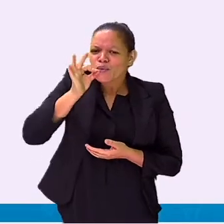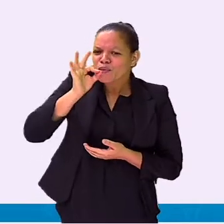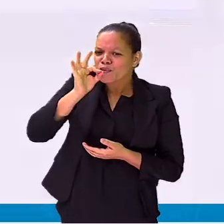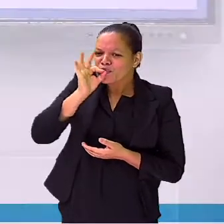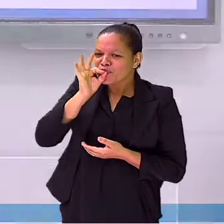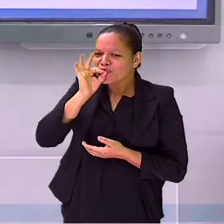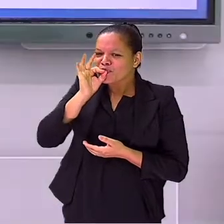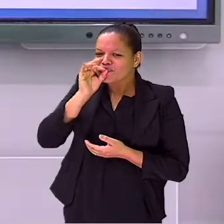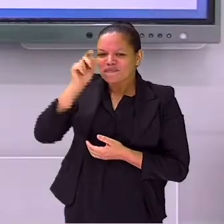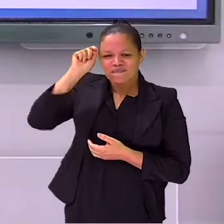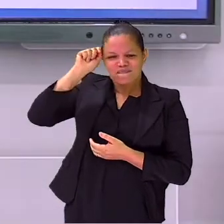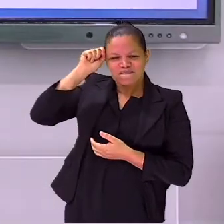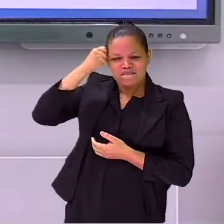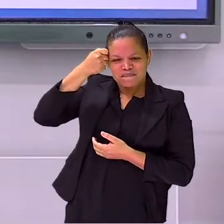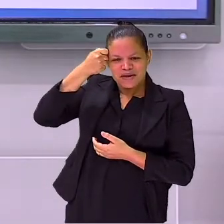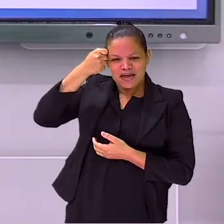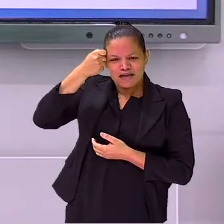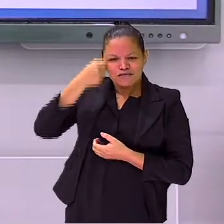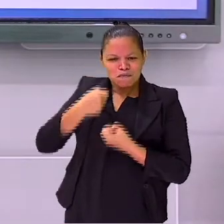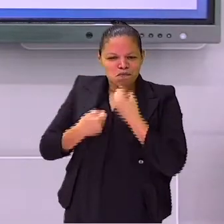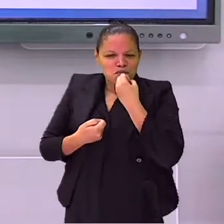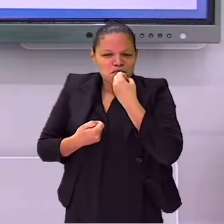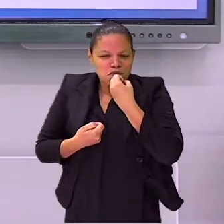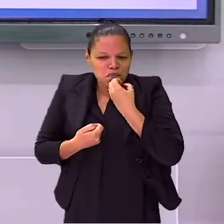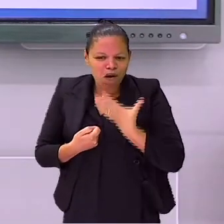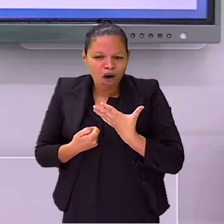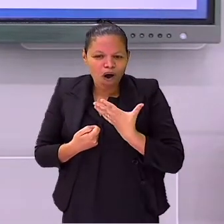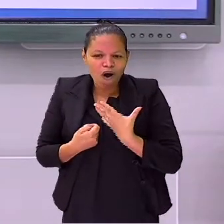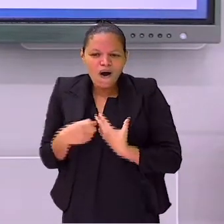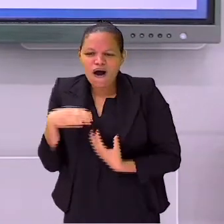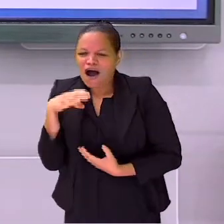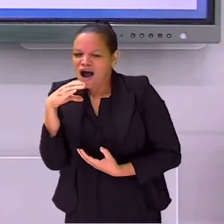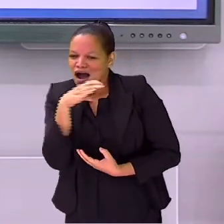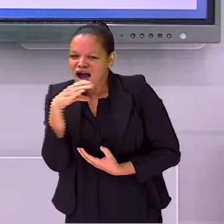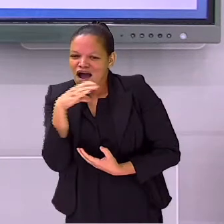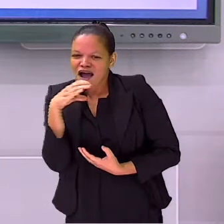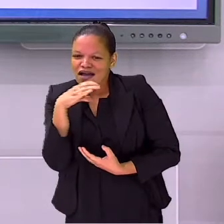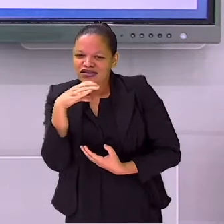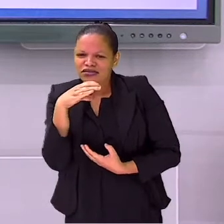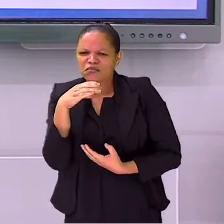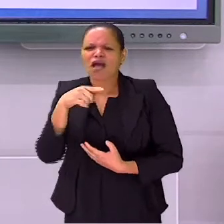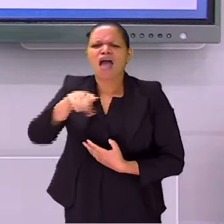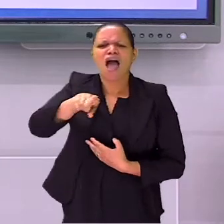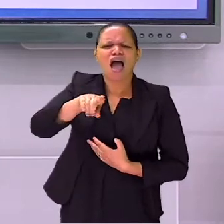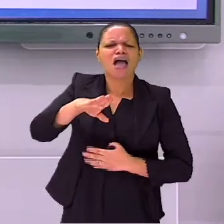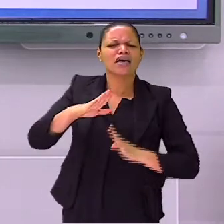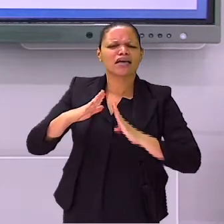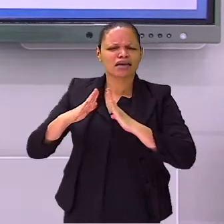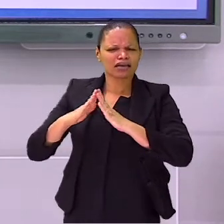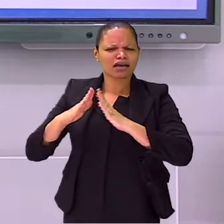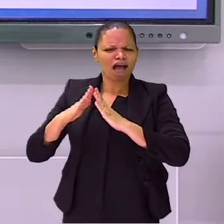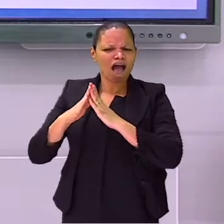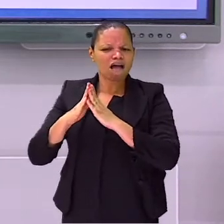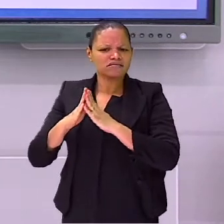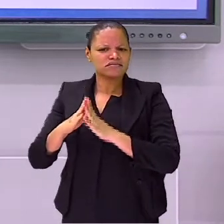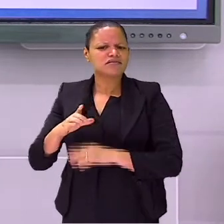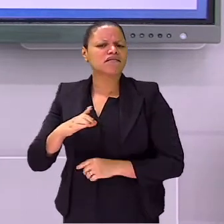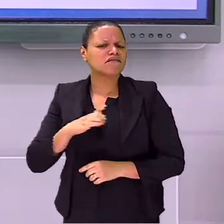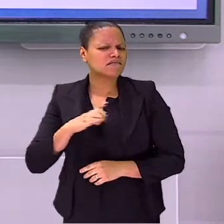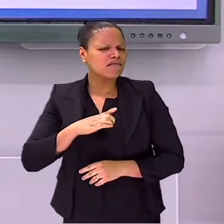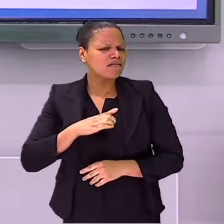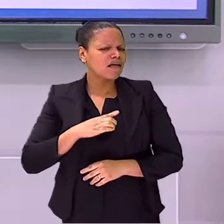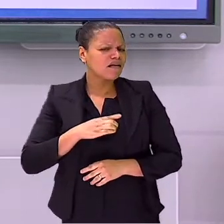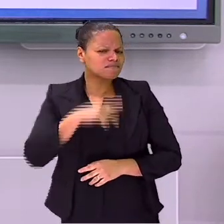bom, aquele café quentinho, não é mesmo? Na sua casa, tem alguém que não consegue ficar sem